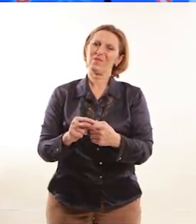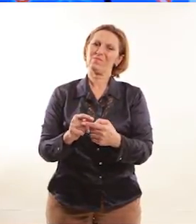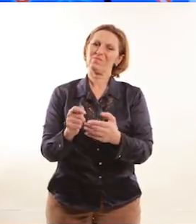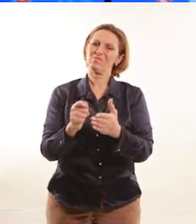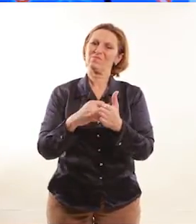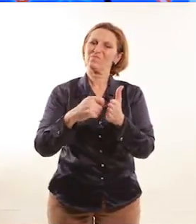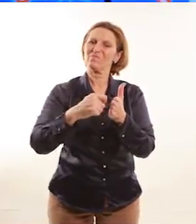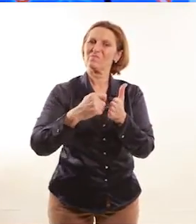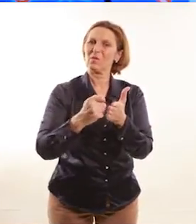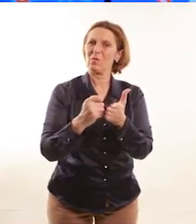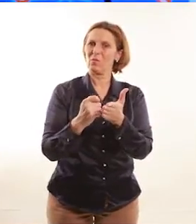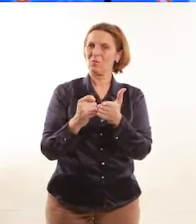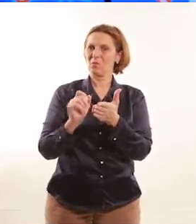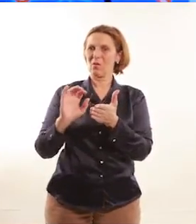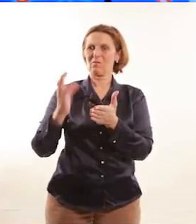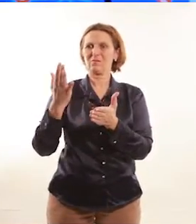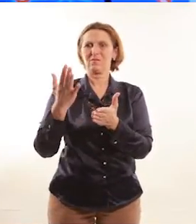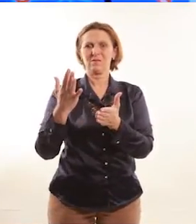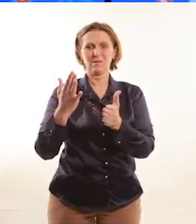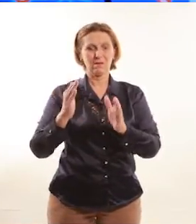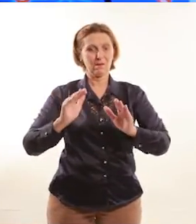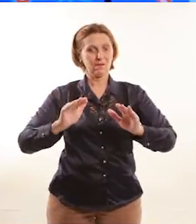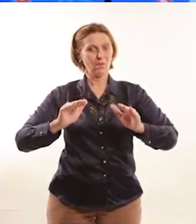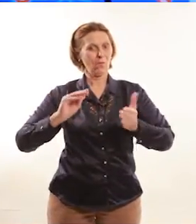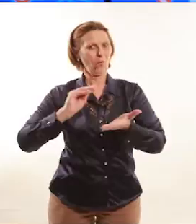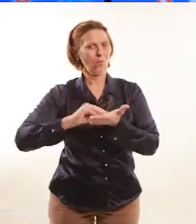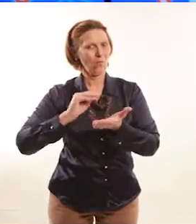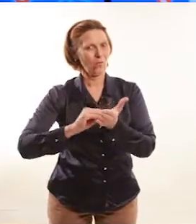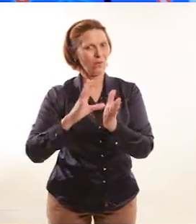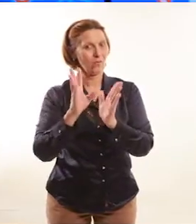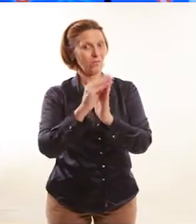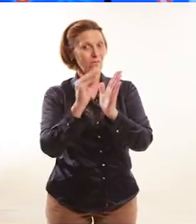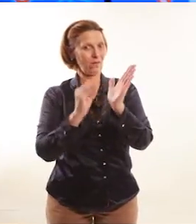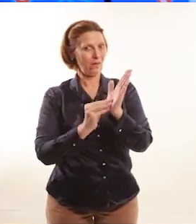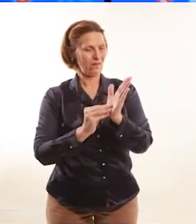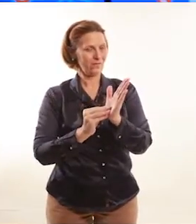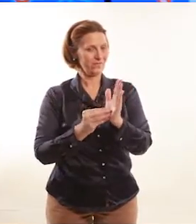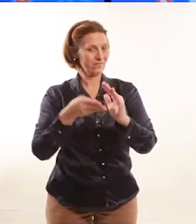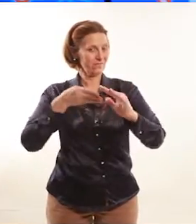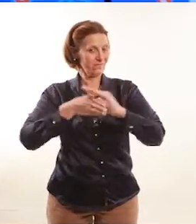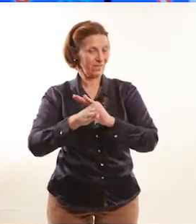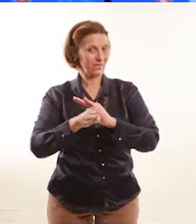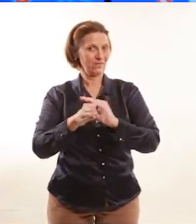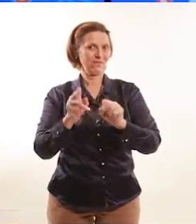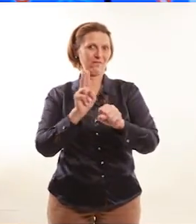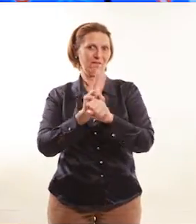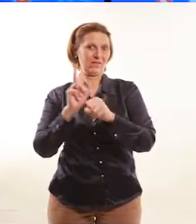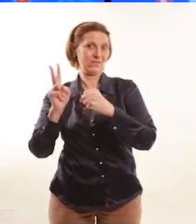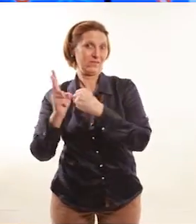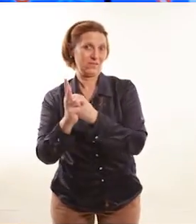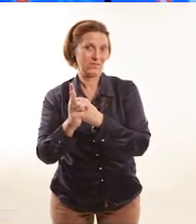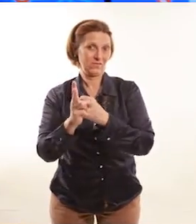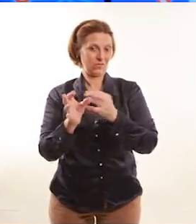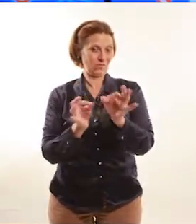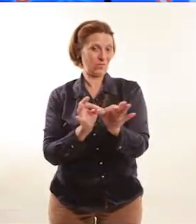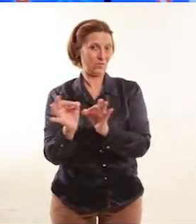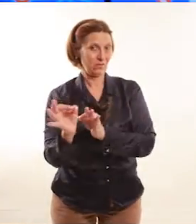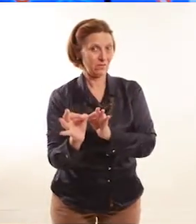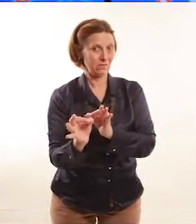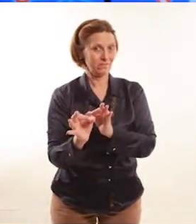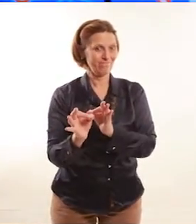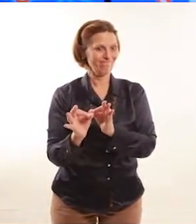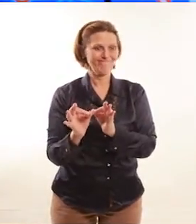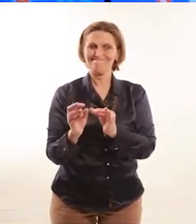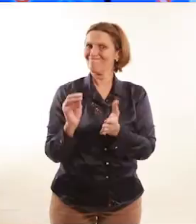dos condicionantes. Ou seja, eu não alimentei os bancos de dados nem da vigilância sanitária e nem